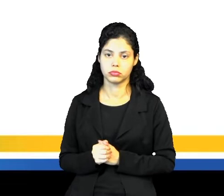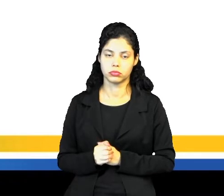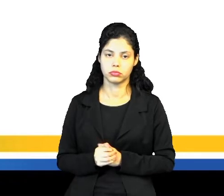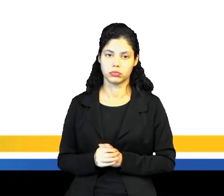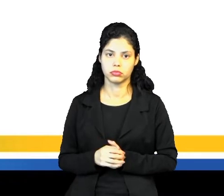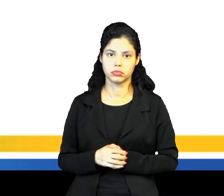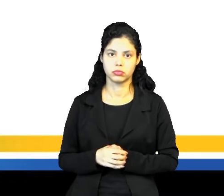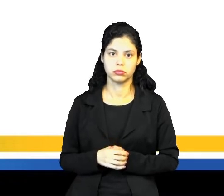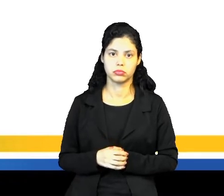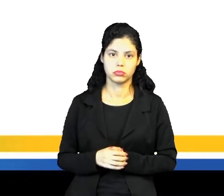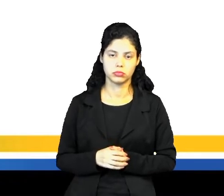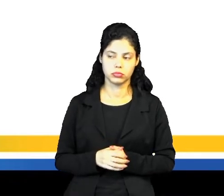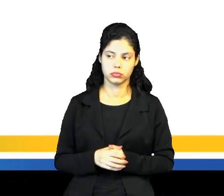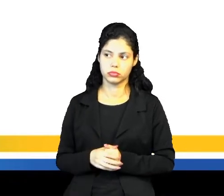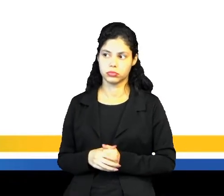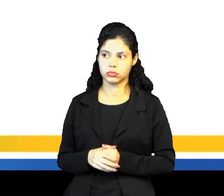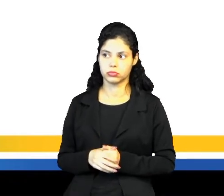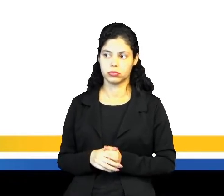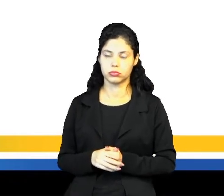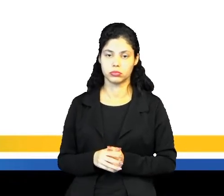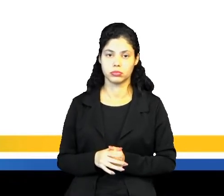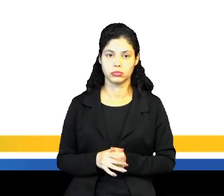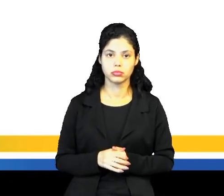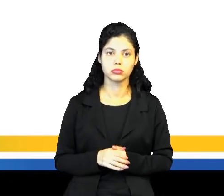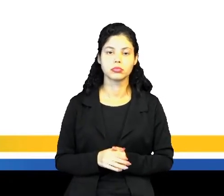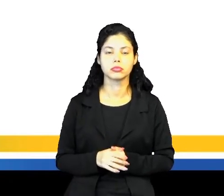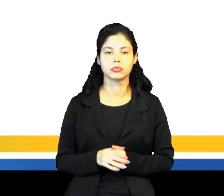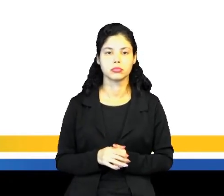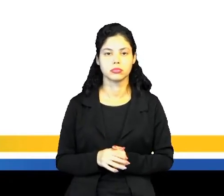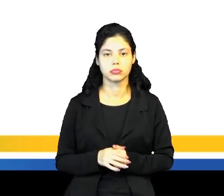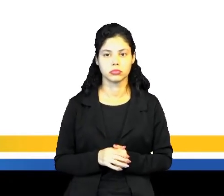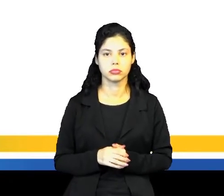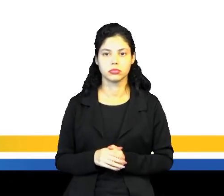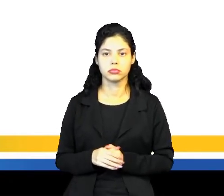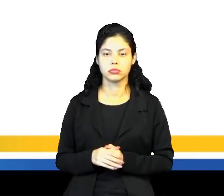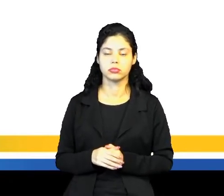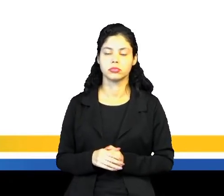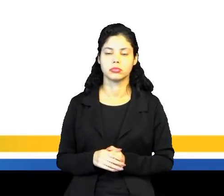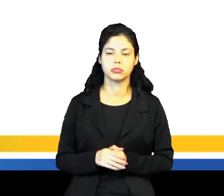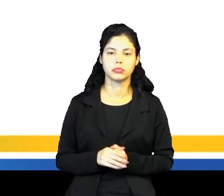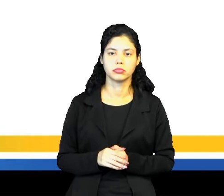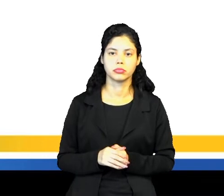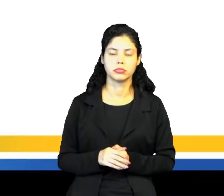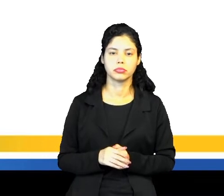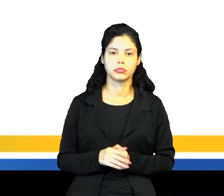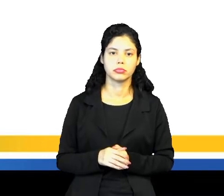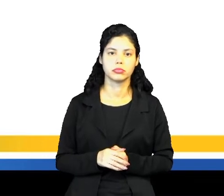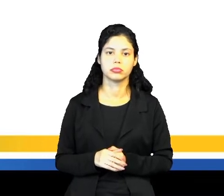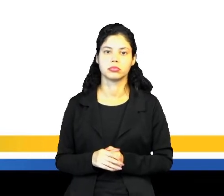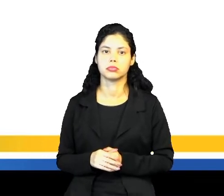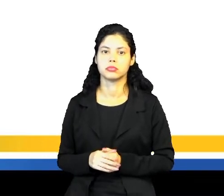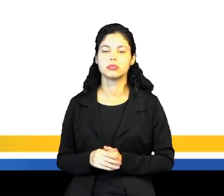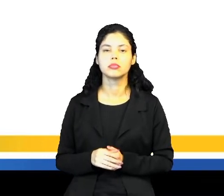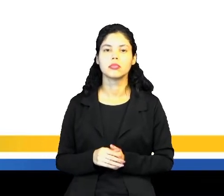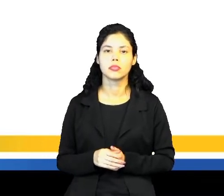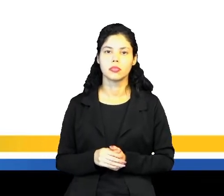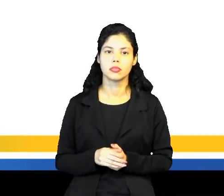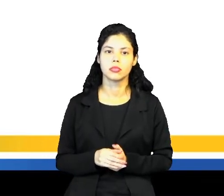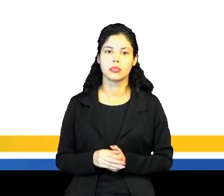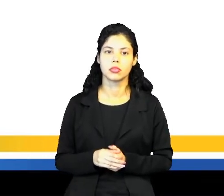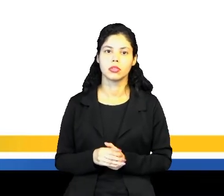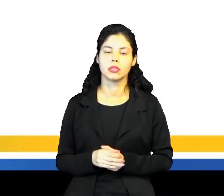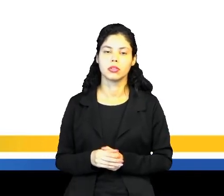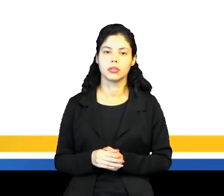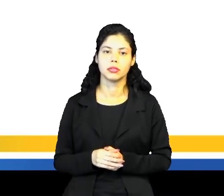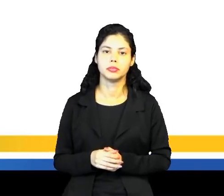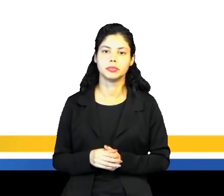Também é afortunado, né? Ou seja, afortunado na espécie de